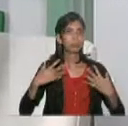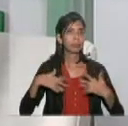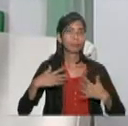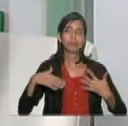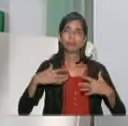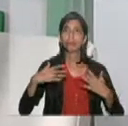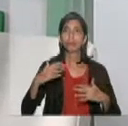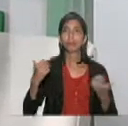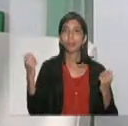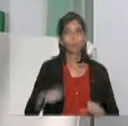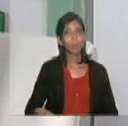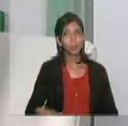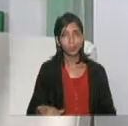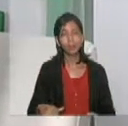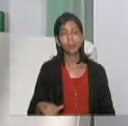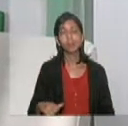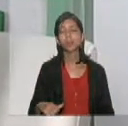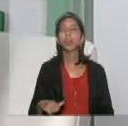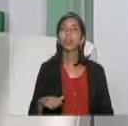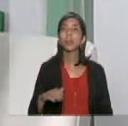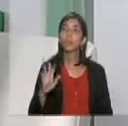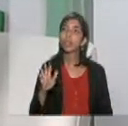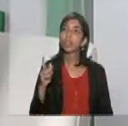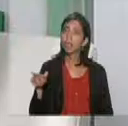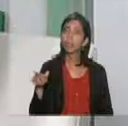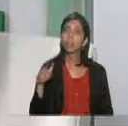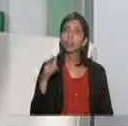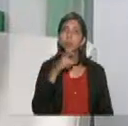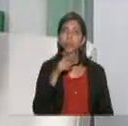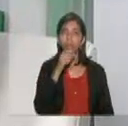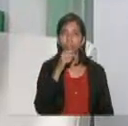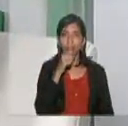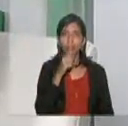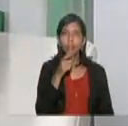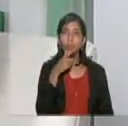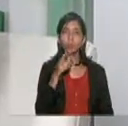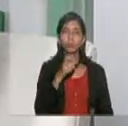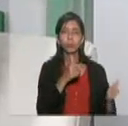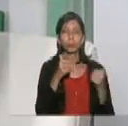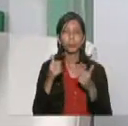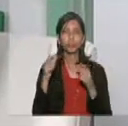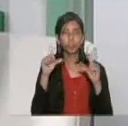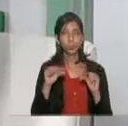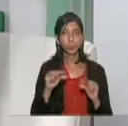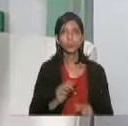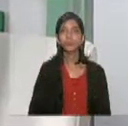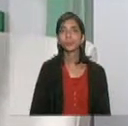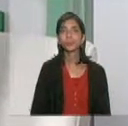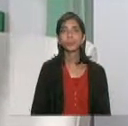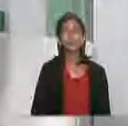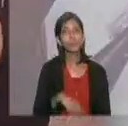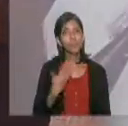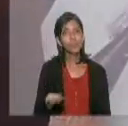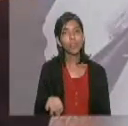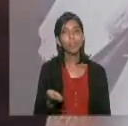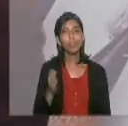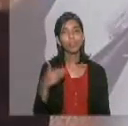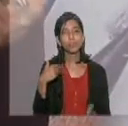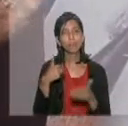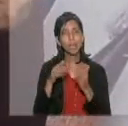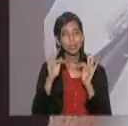na boca da criança inteiro. Isso é perigoso. Tá? E é perigoso também distrair a criança e colocar uma colherada de comida, mesmo que batida, dentro da